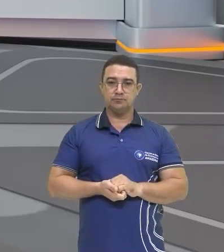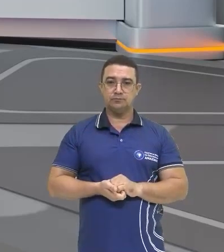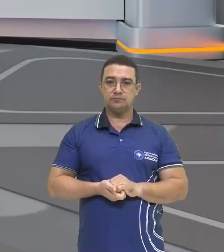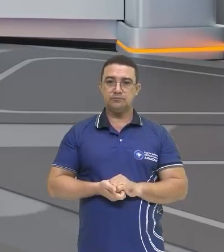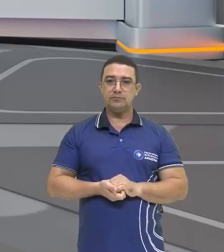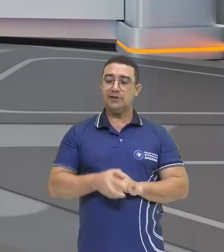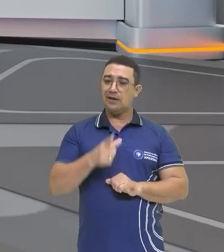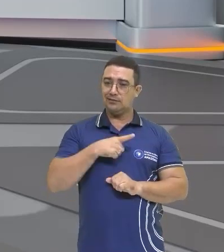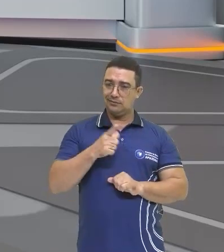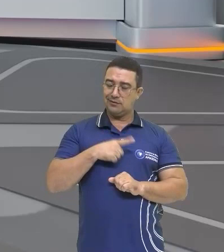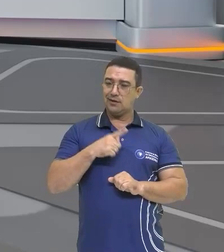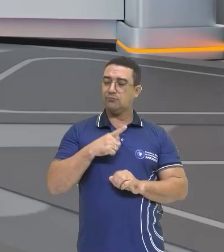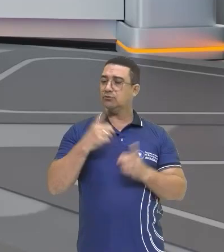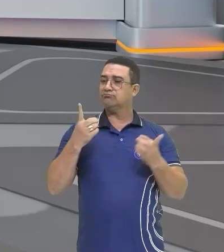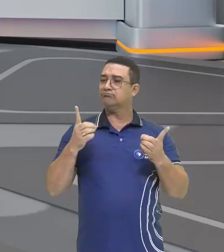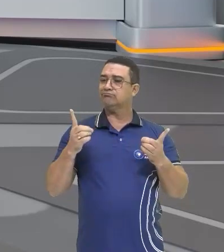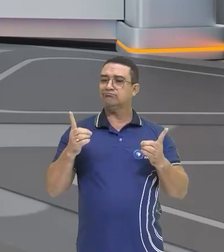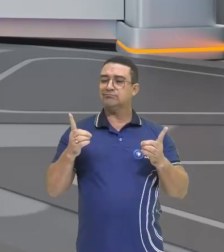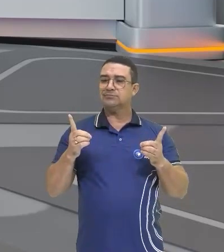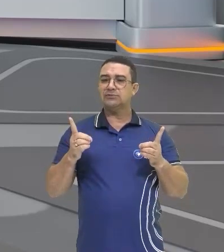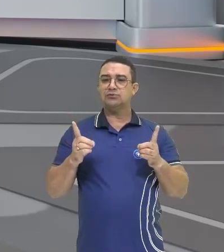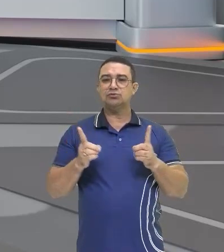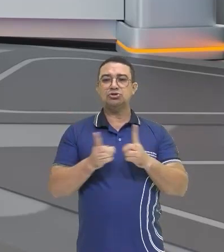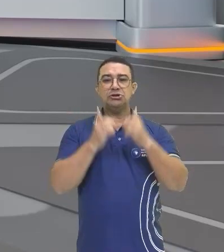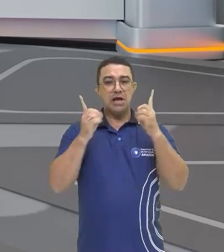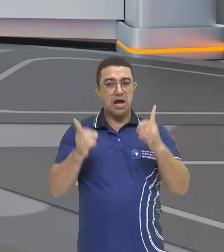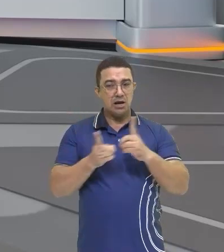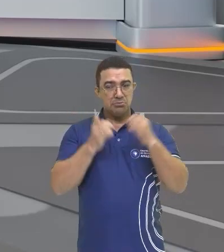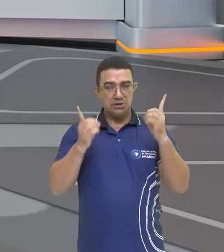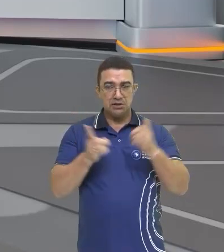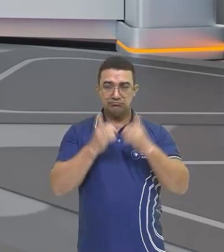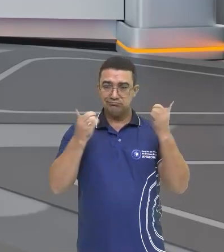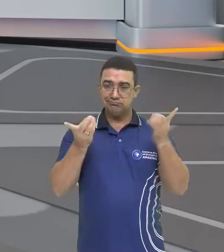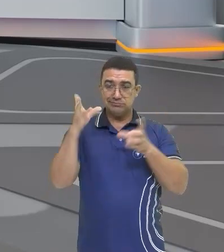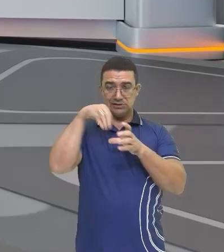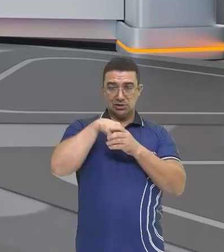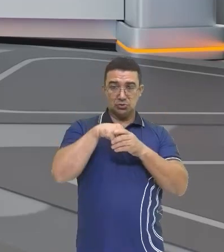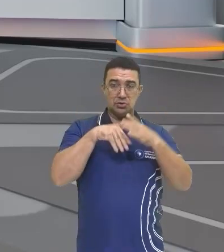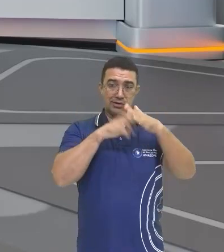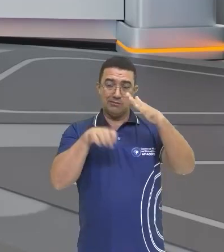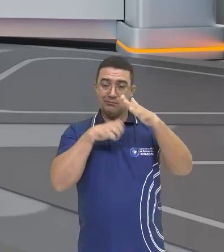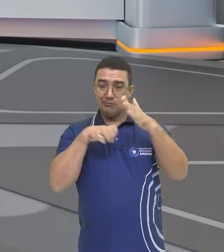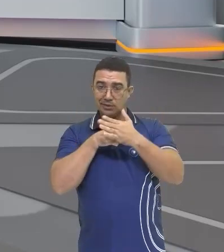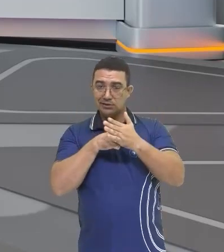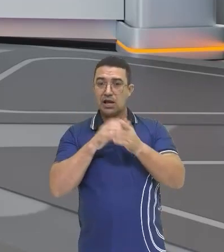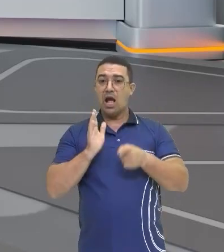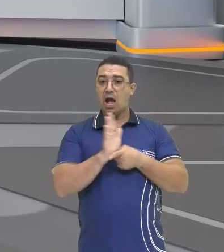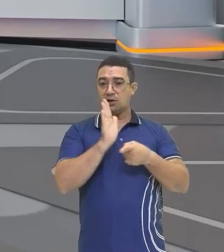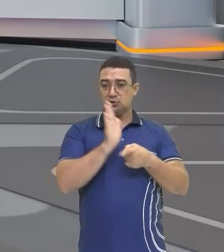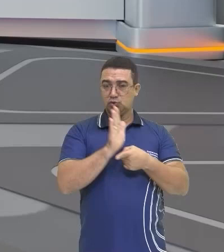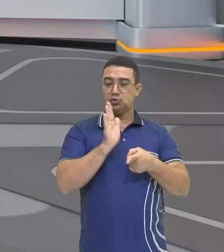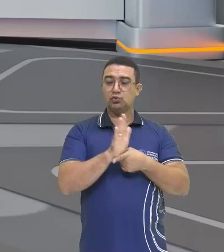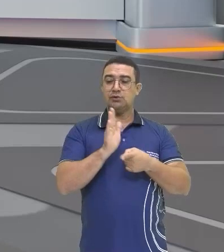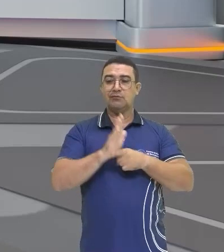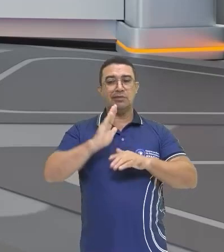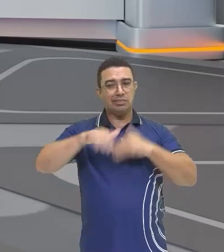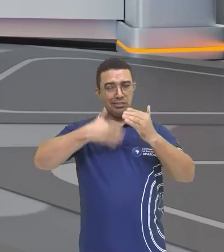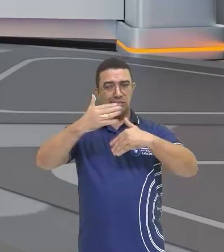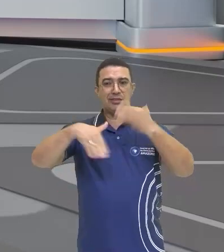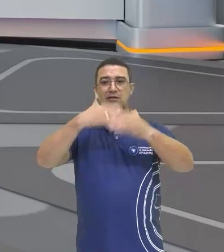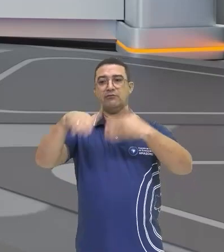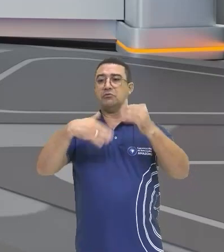ter uma dinâmica interna maior e elas vão se modernizando também, e isso obviamente ajuda na questão do